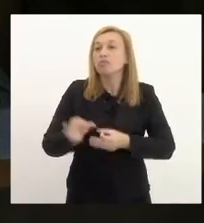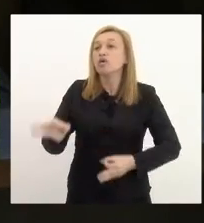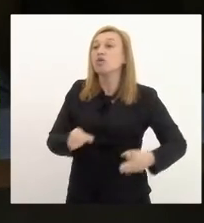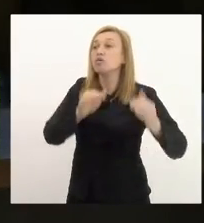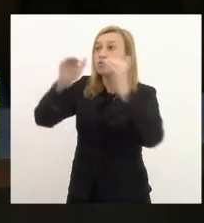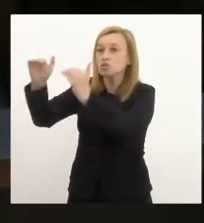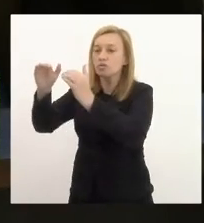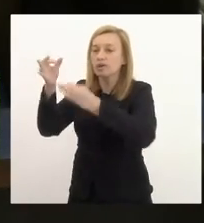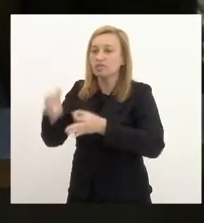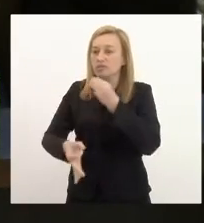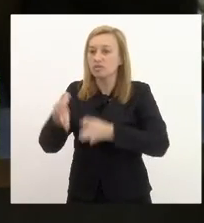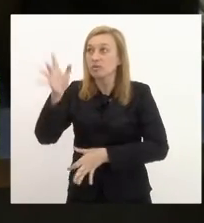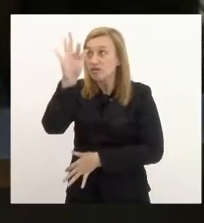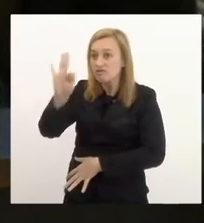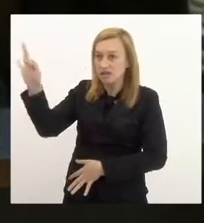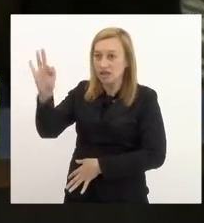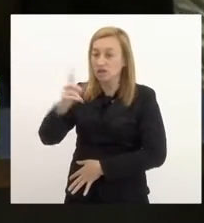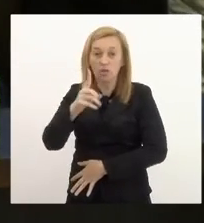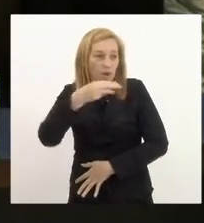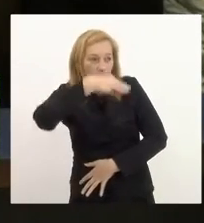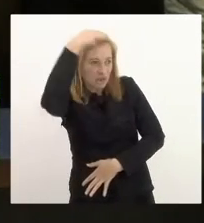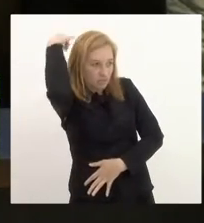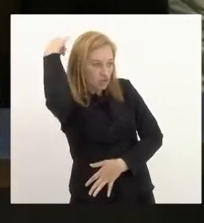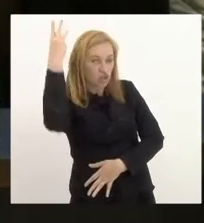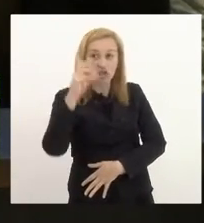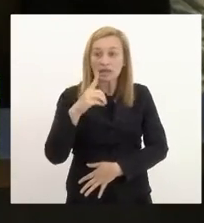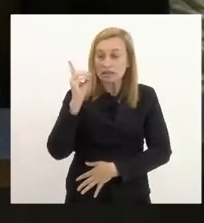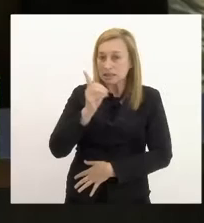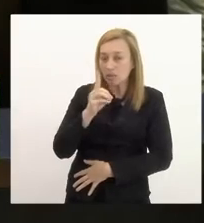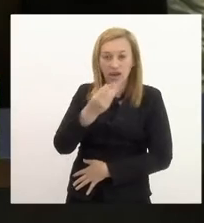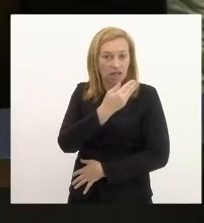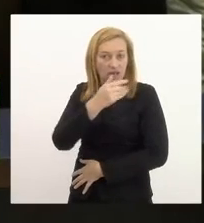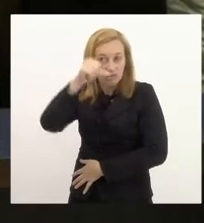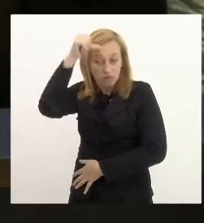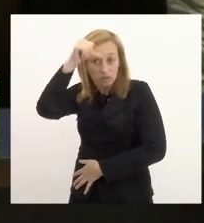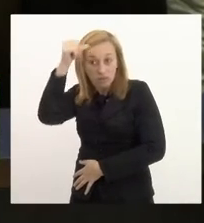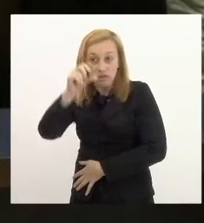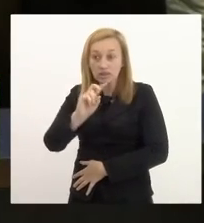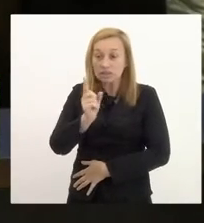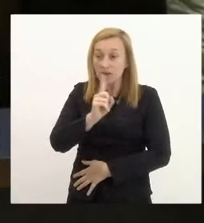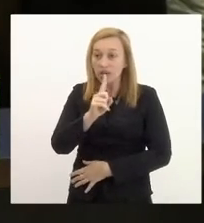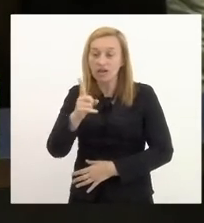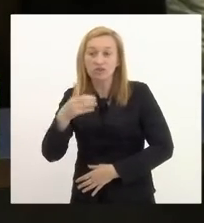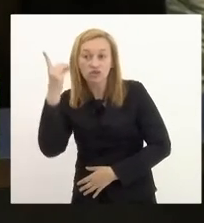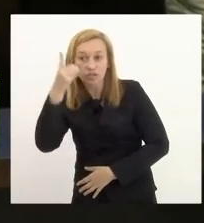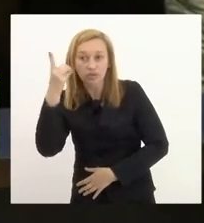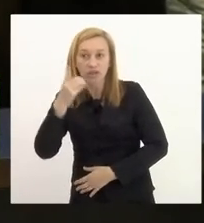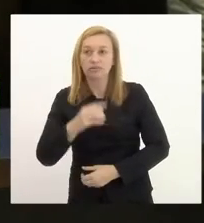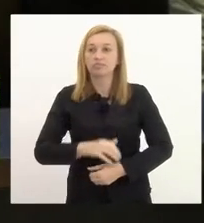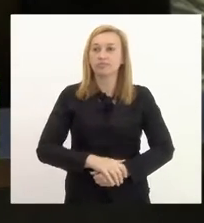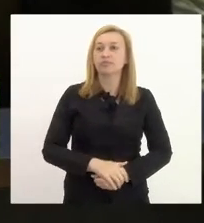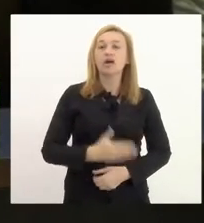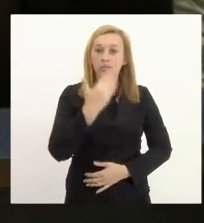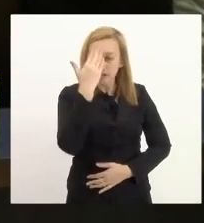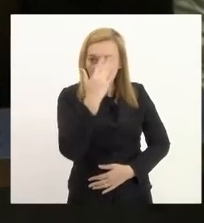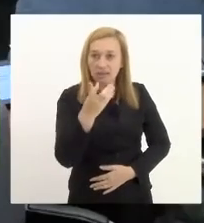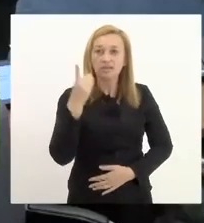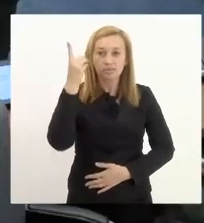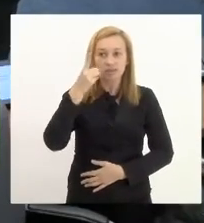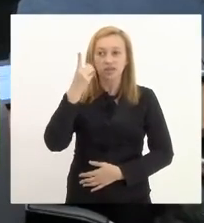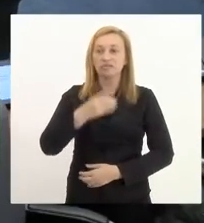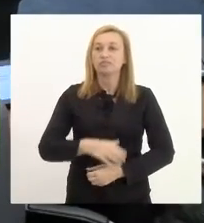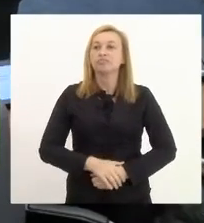do supremo tribunal federal não é do Márcio Pacheco não é do pó de Castro mas do Parlamento Obrigado deputado